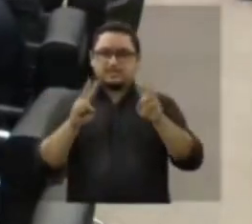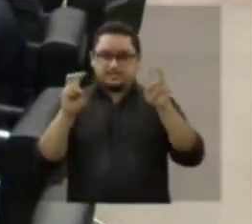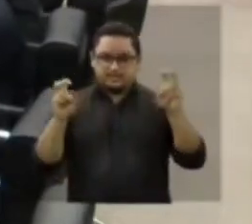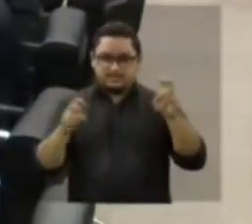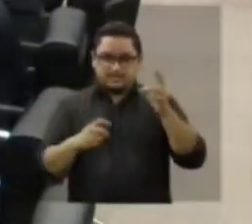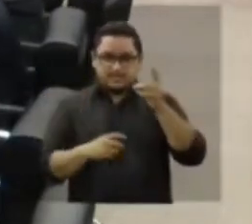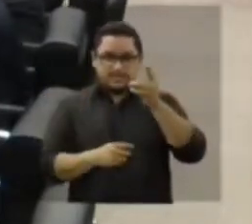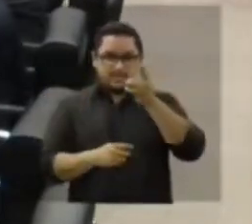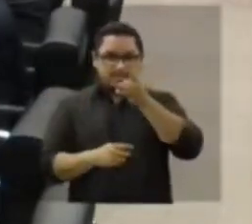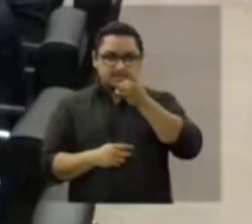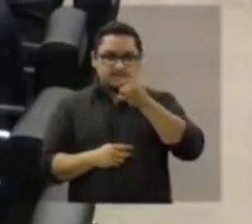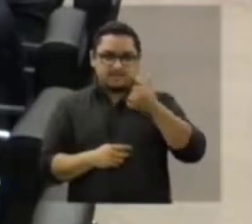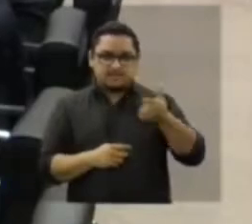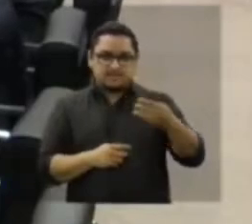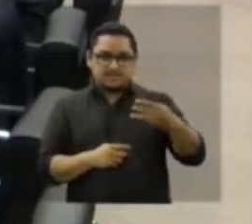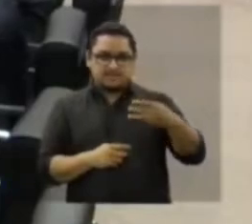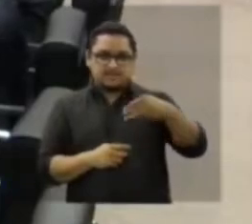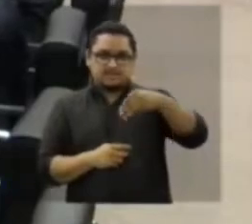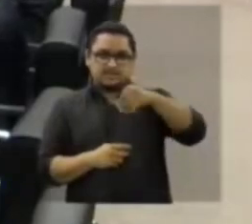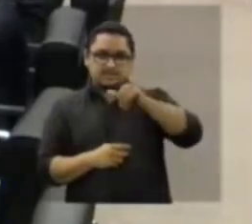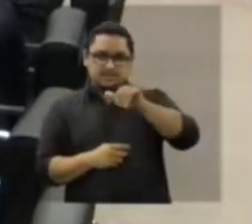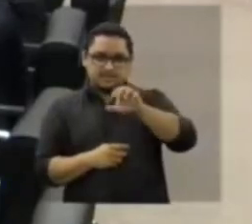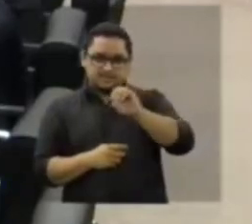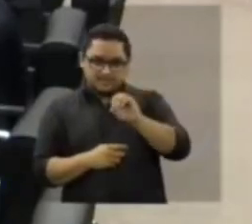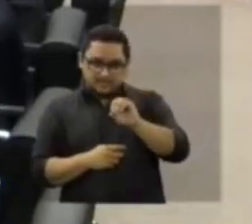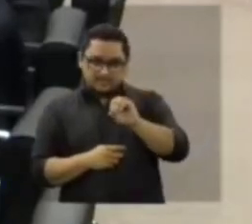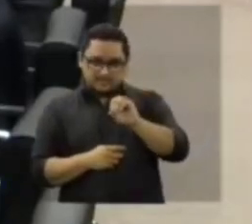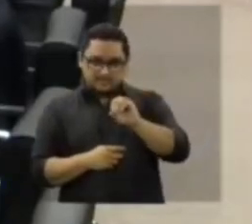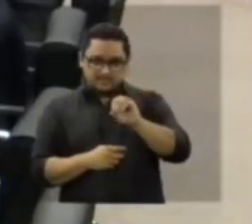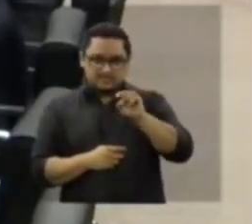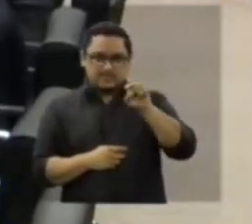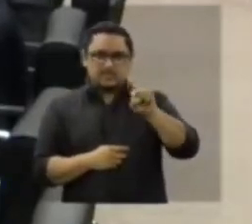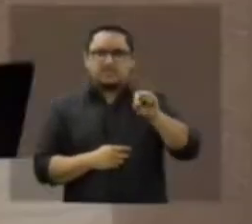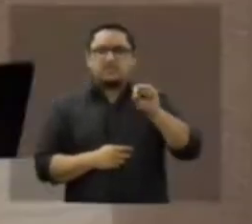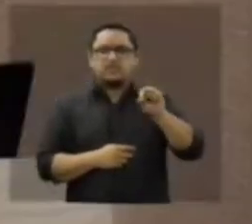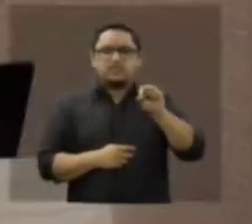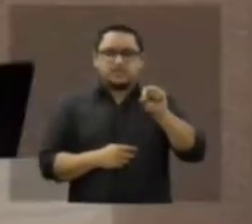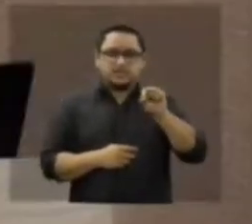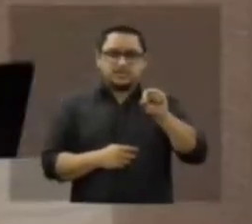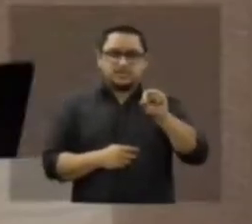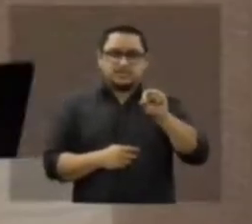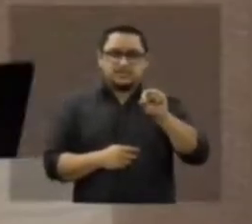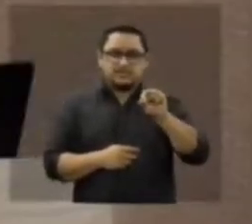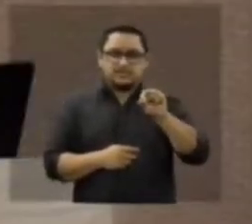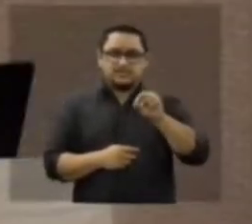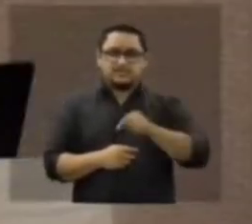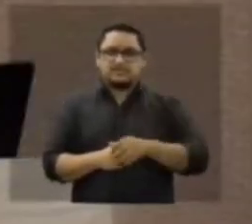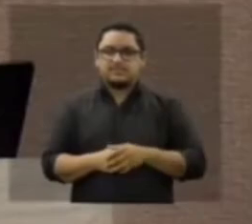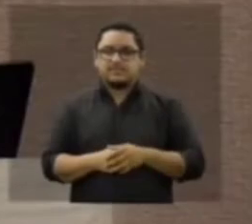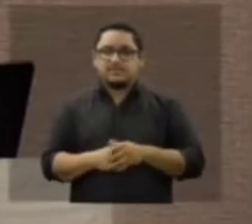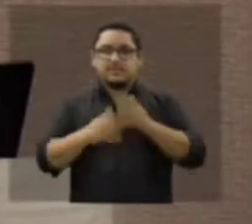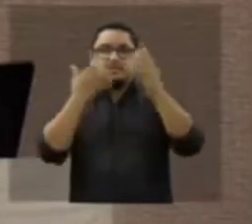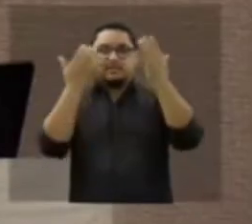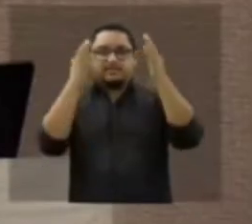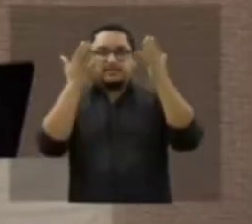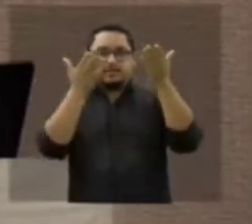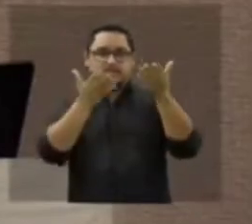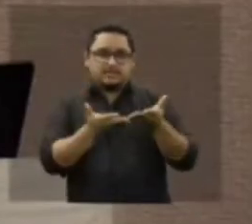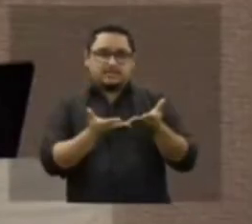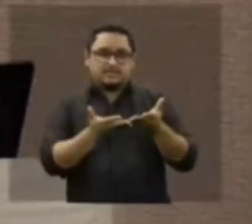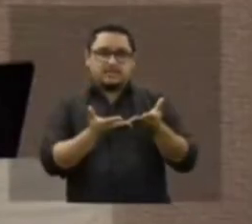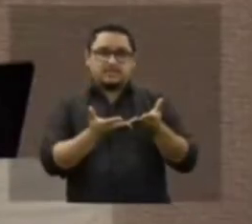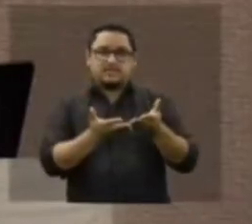13 de Maio que foi dentre outras outros motivos Vereador Alonso eh celebrado